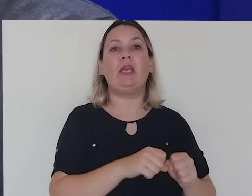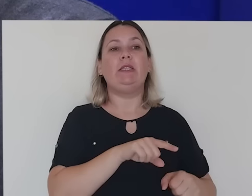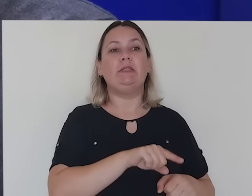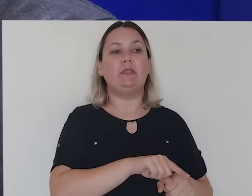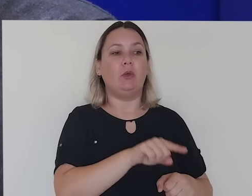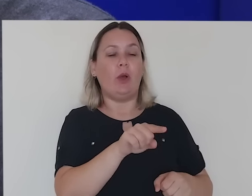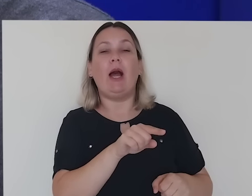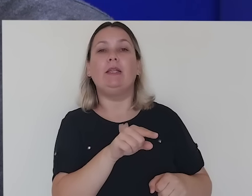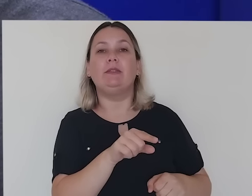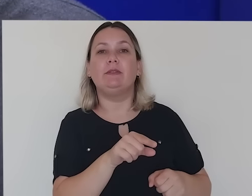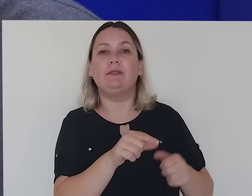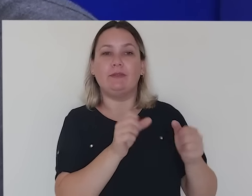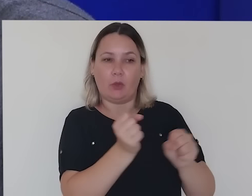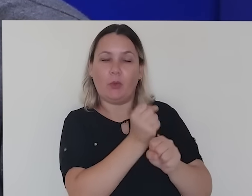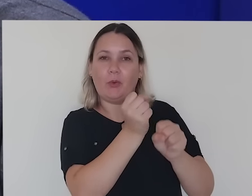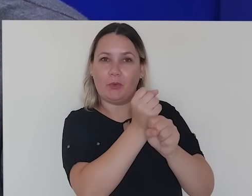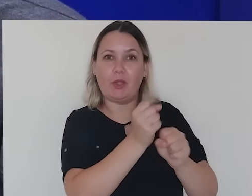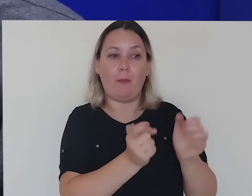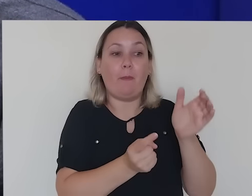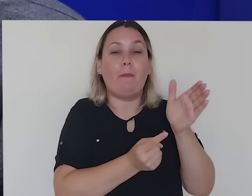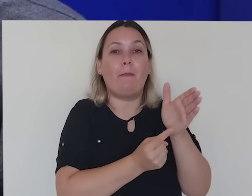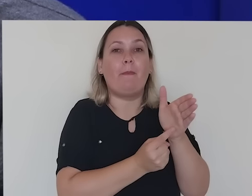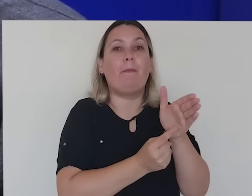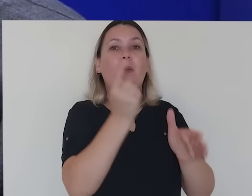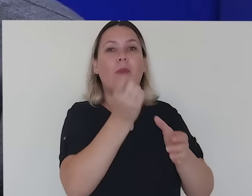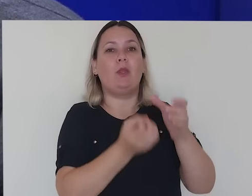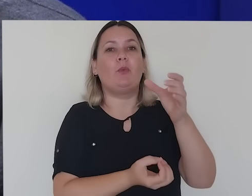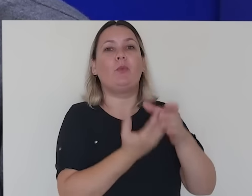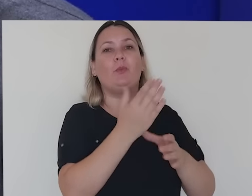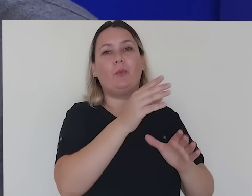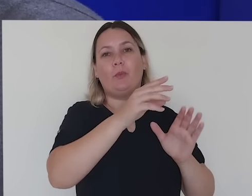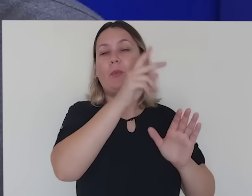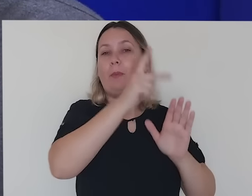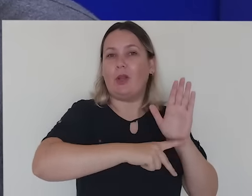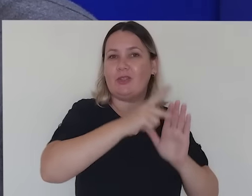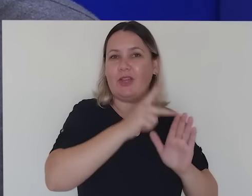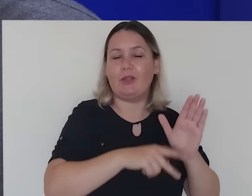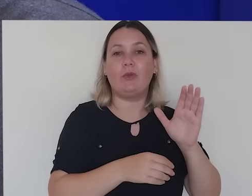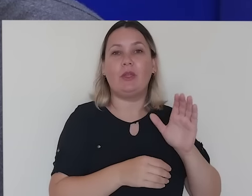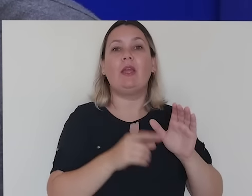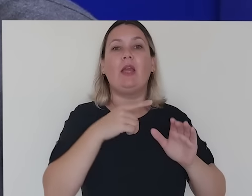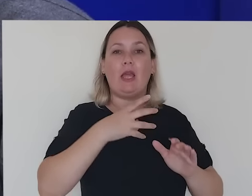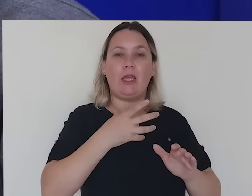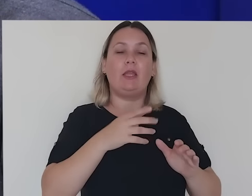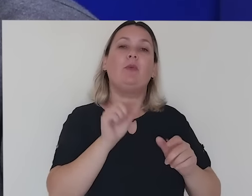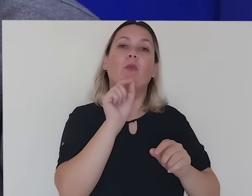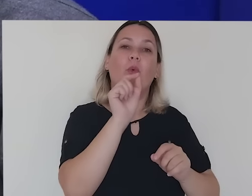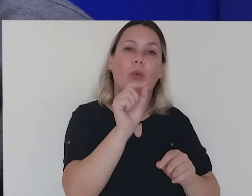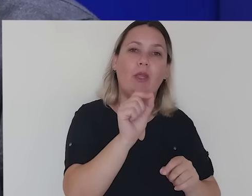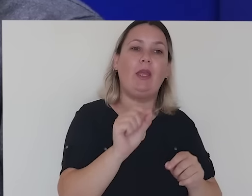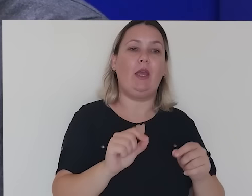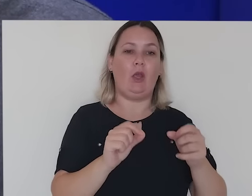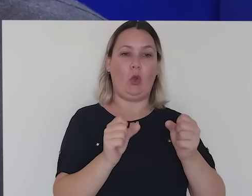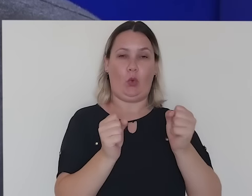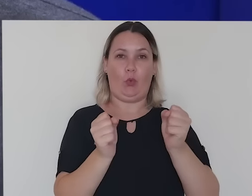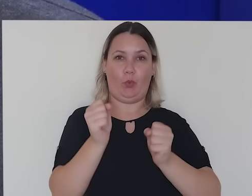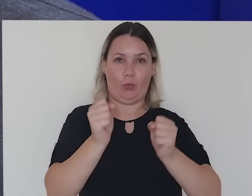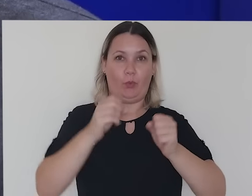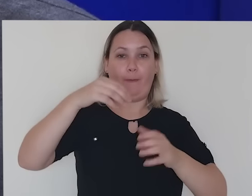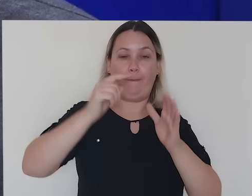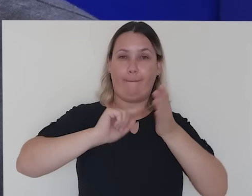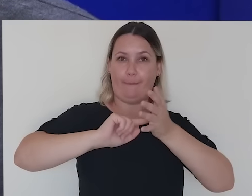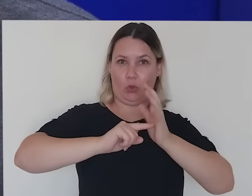eh o primeiro projeto desse centro de pesquisa é a criação de um motor híbrido Flex onde a gente possa